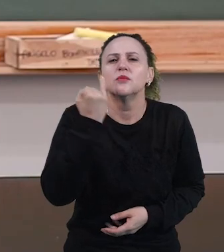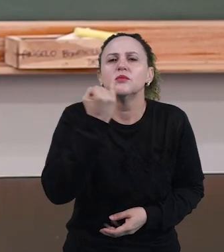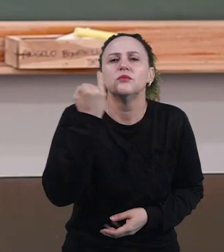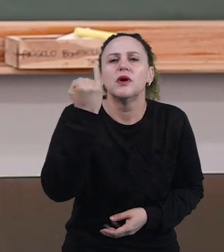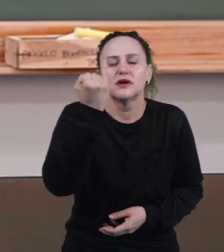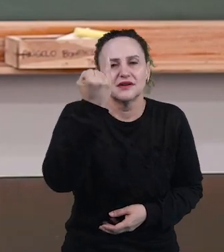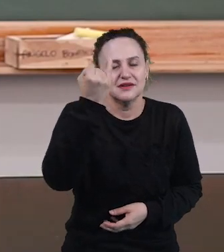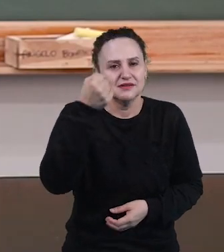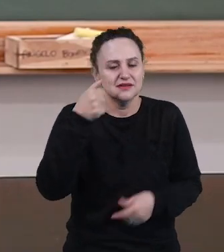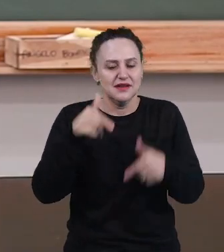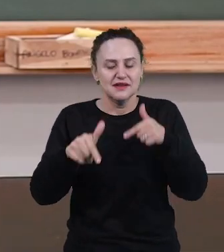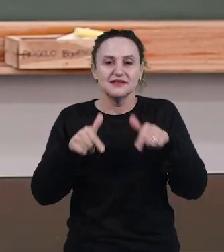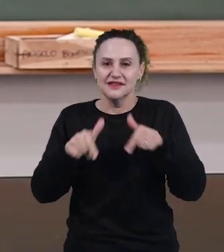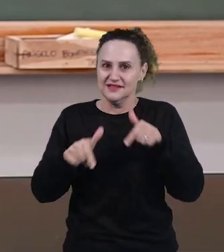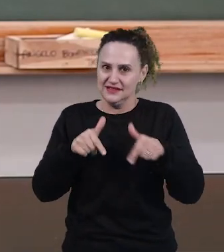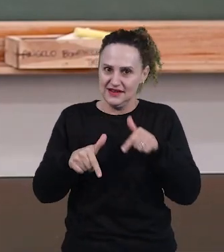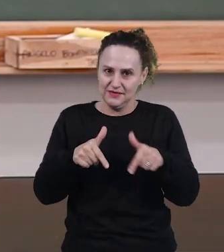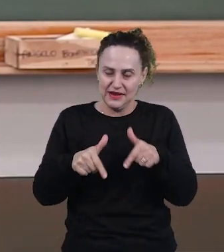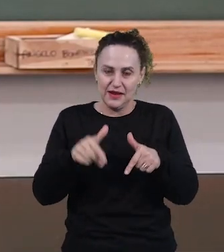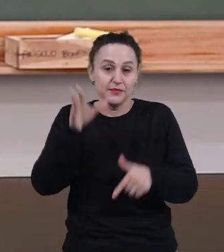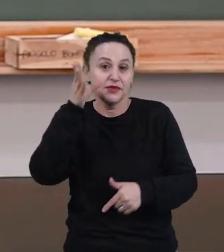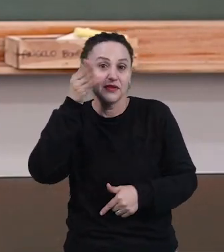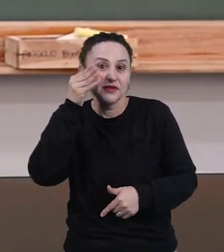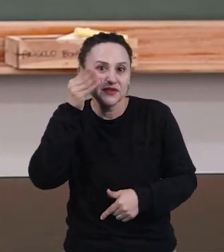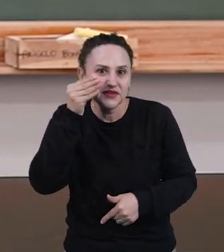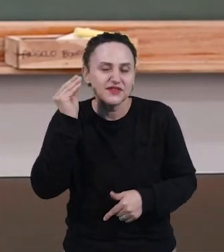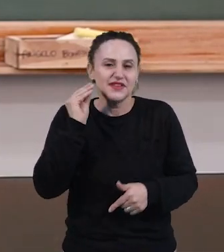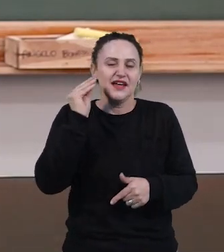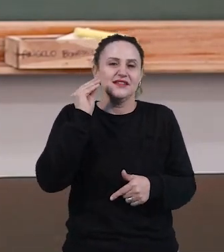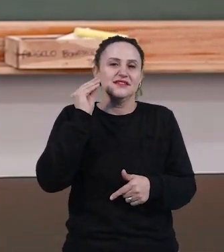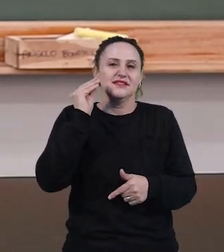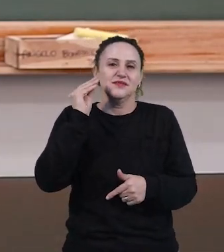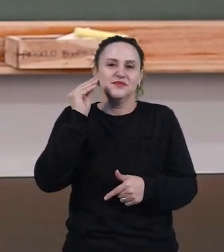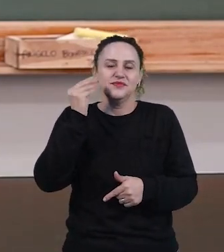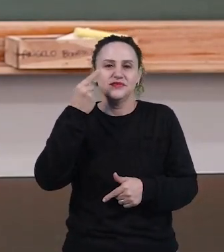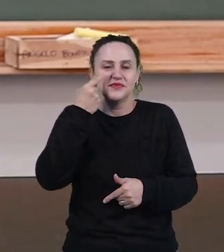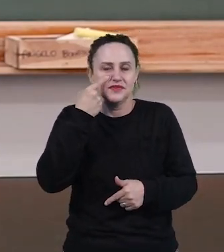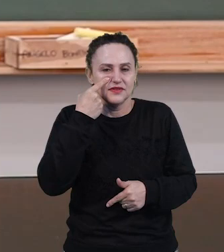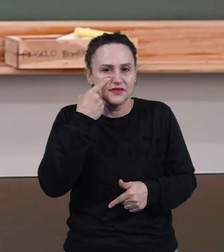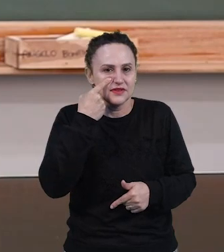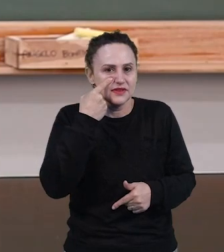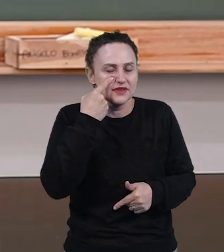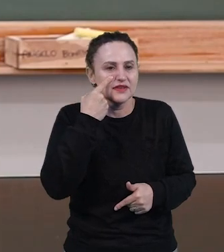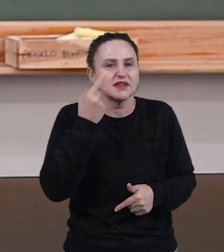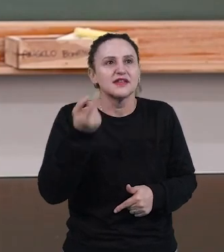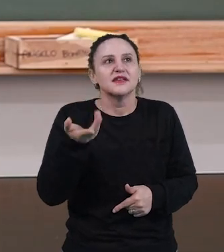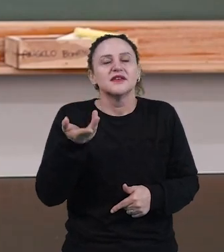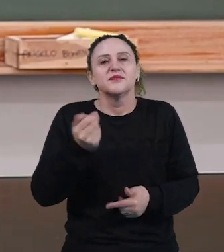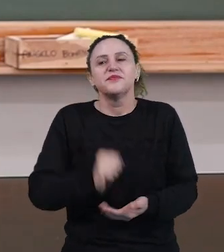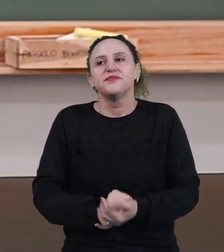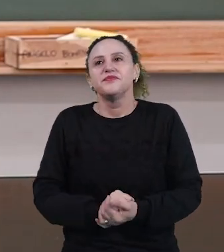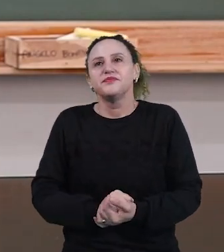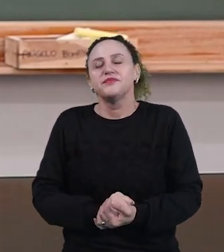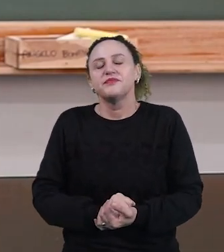questões de curiosidade infantil, de aguçar essa curiosidade infantil, né?